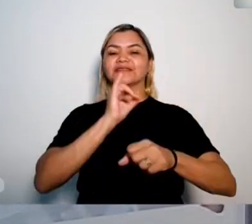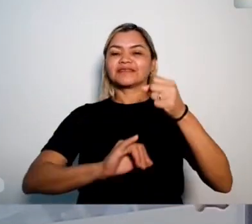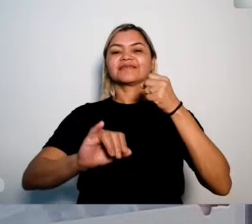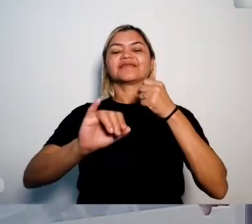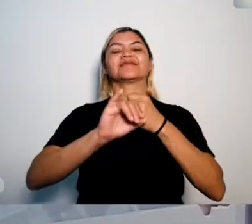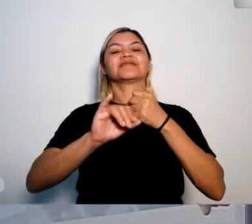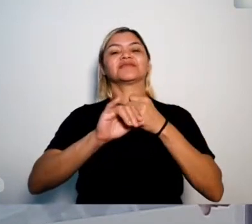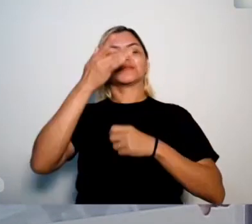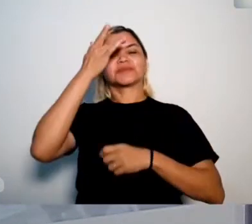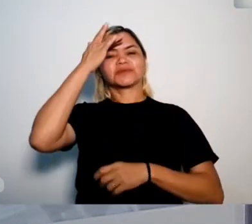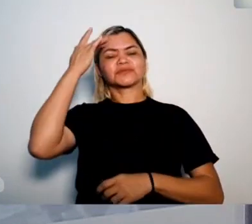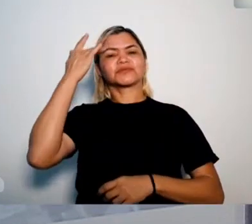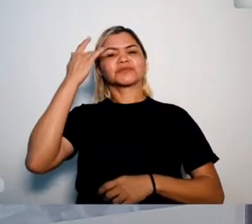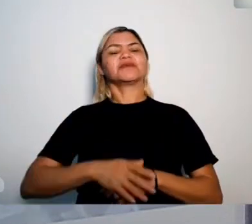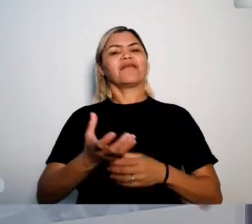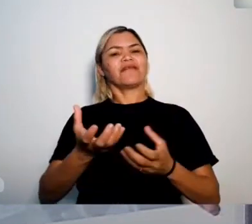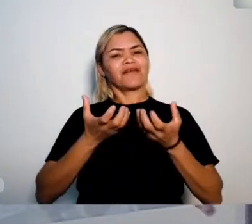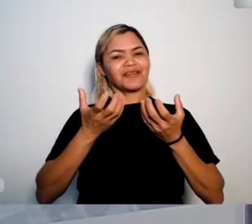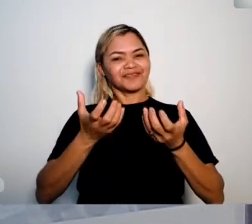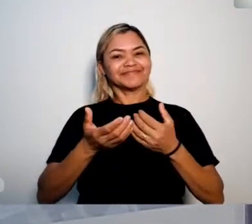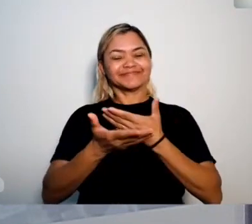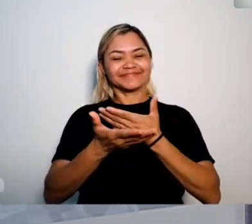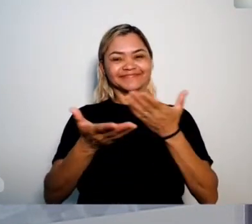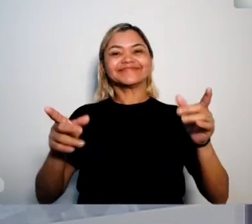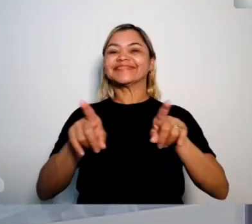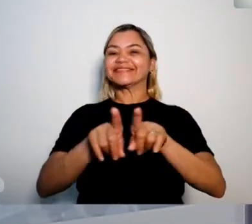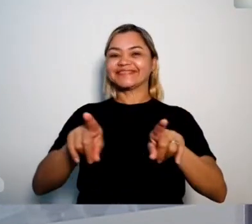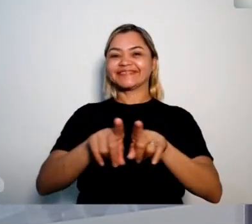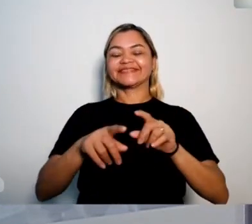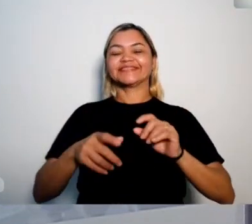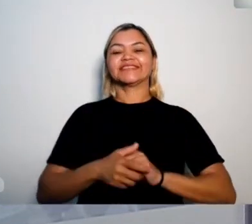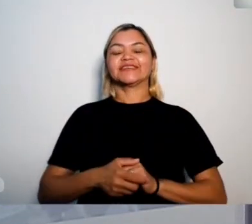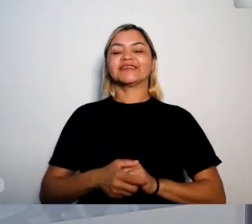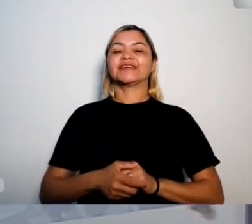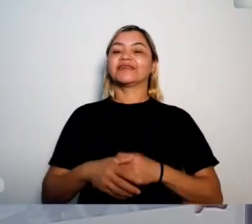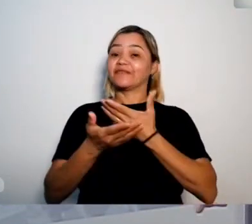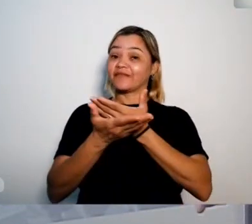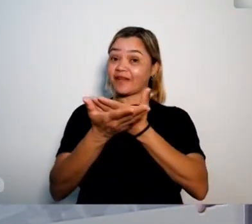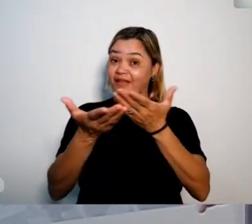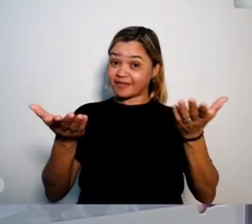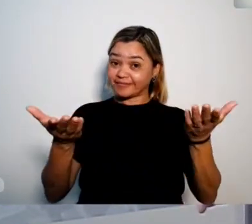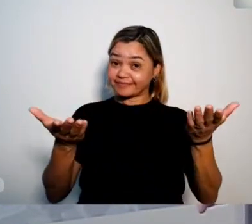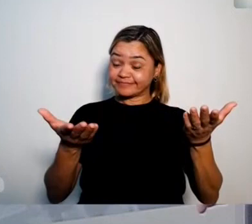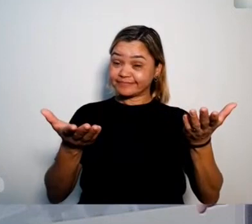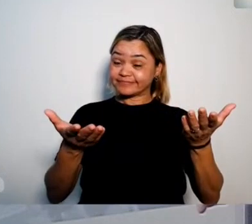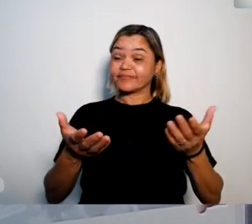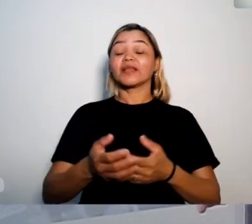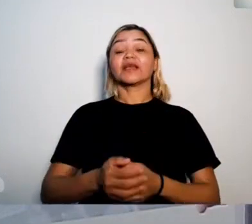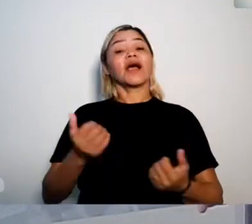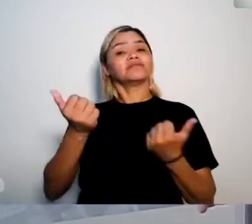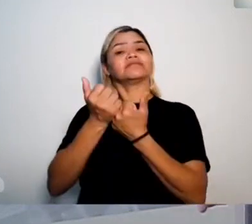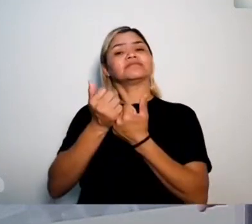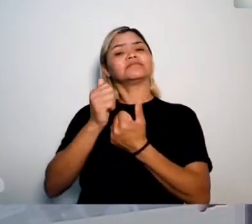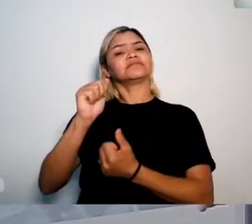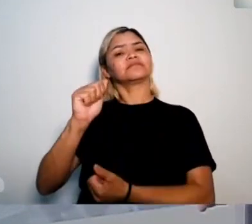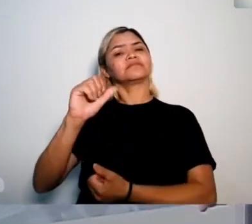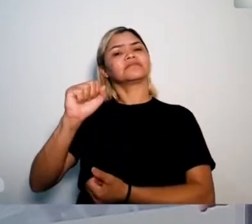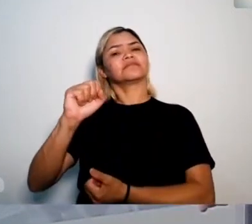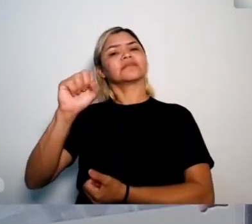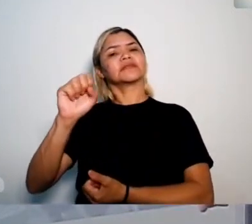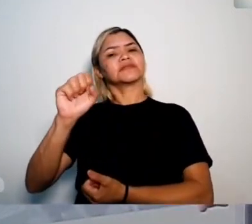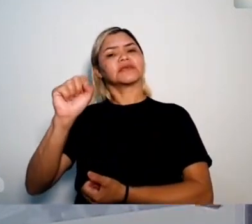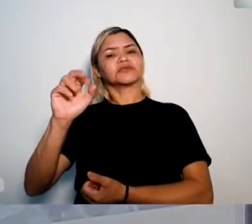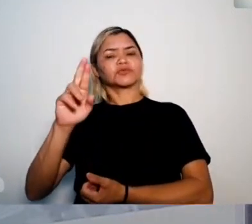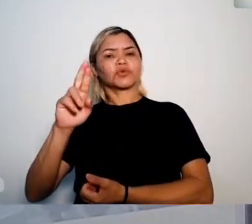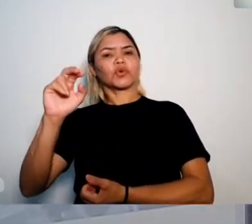Quero também me dirigir aos nossos assessores. Dois assessores que fazem um